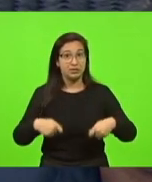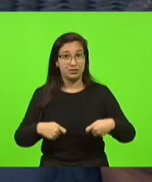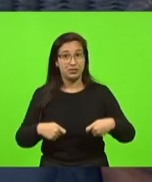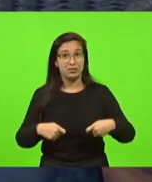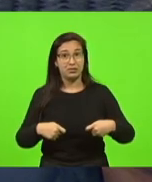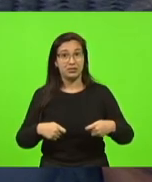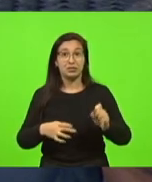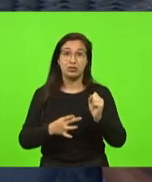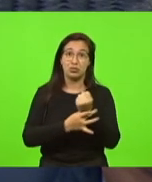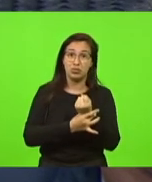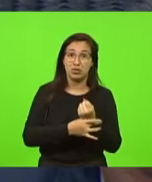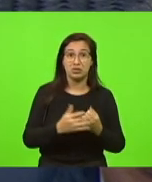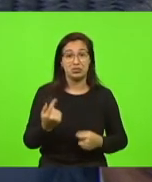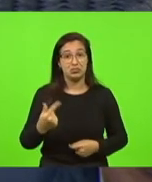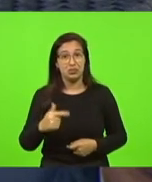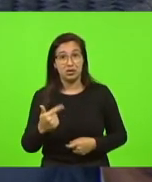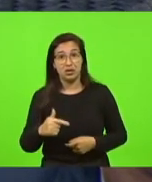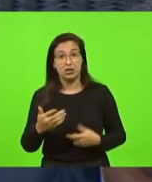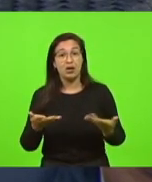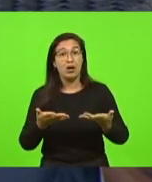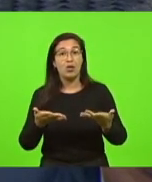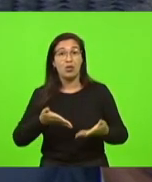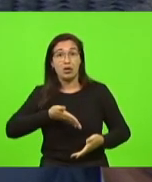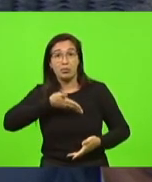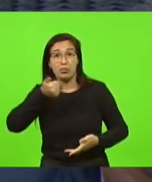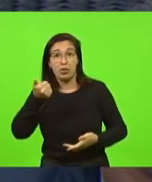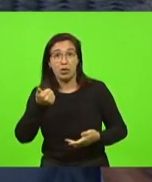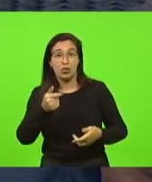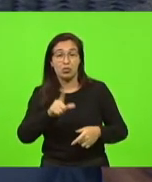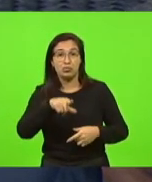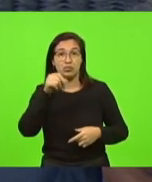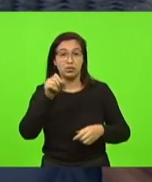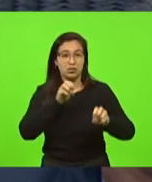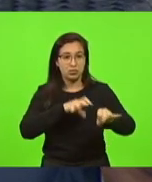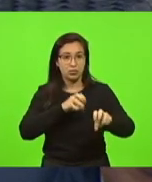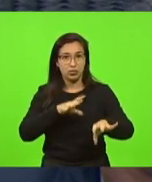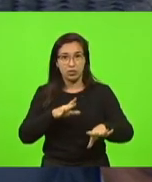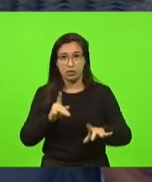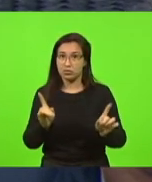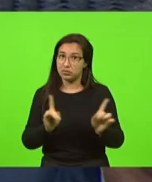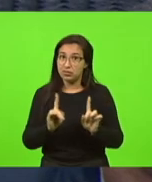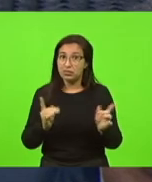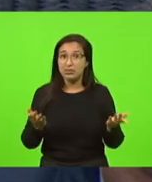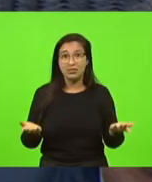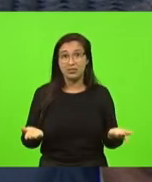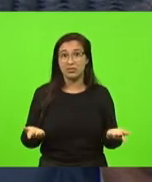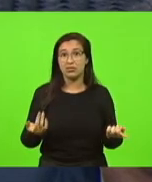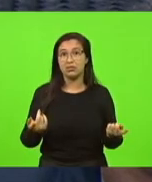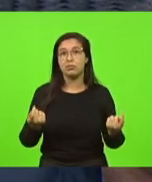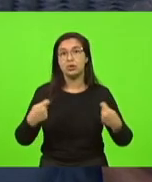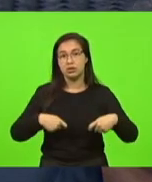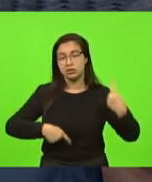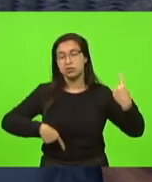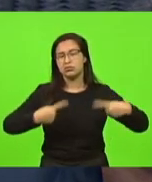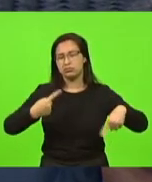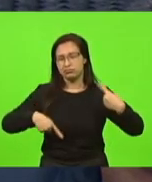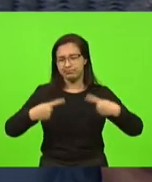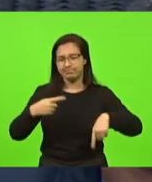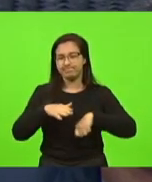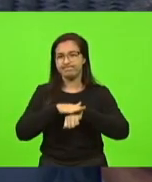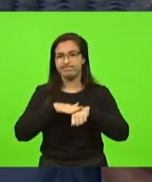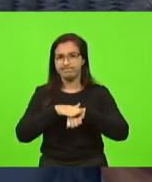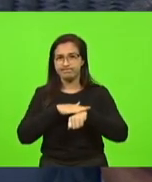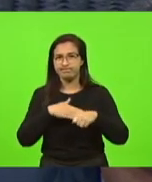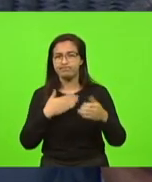definitivamente não está sendo discutida a melhor opção para a educação nesse momento. Então, se a gente tem que discutir algo aqui, é como foi